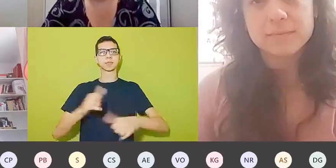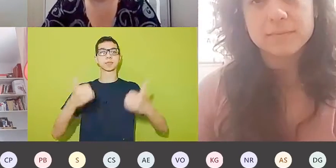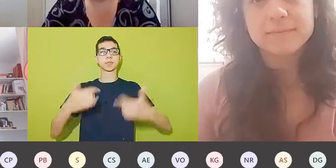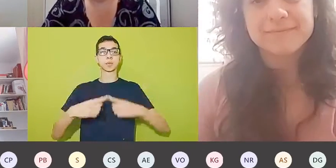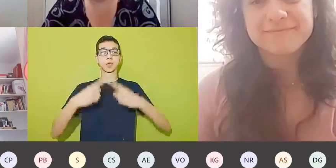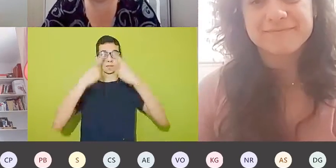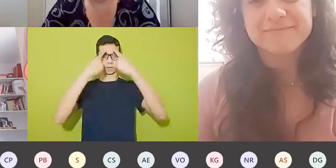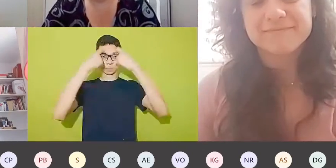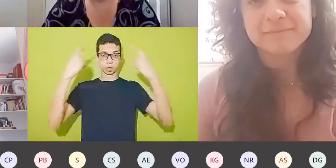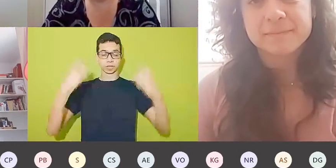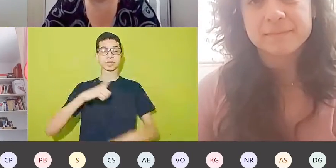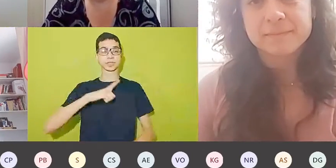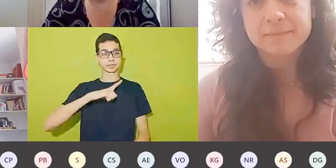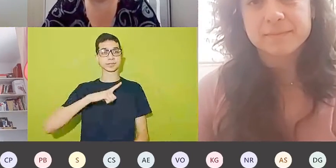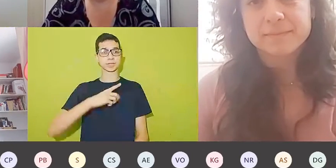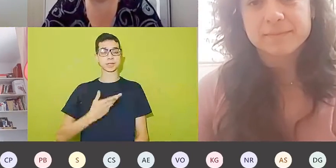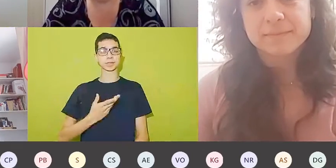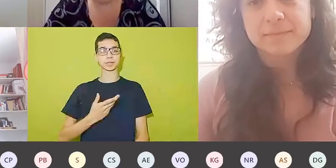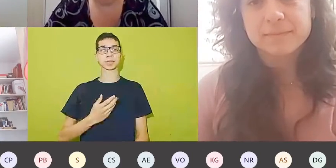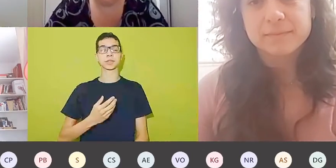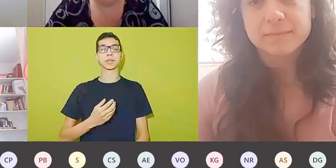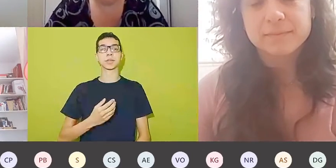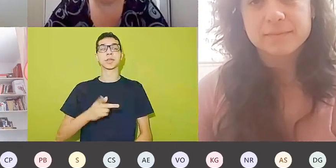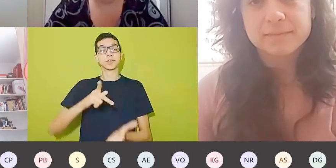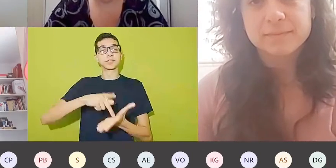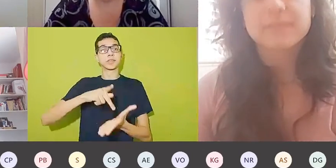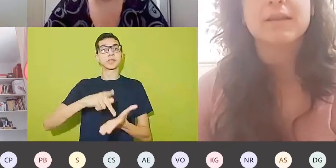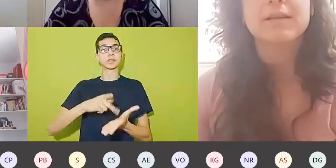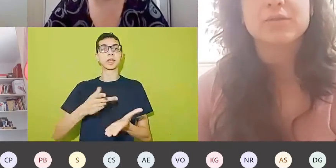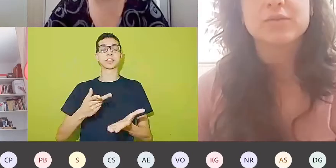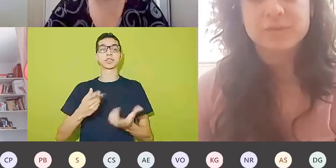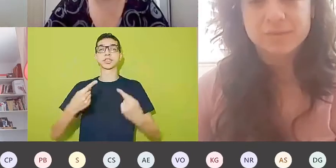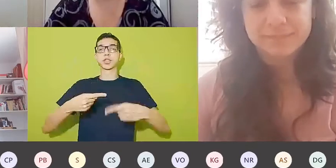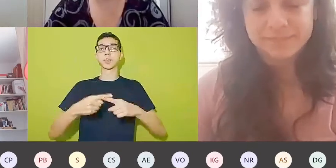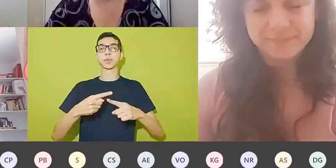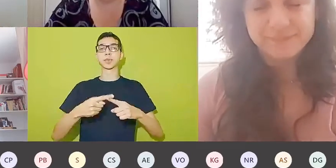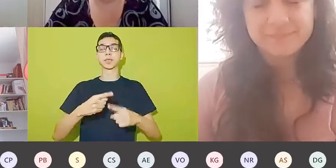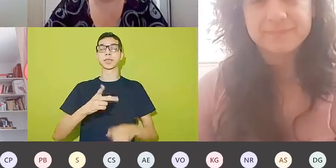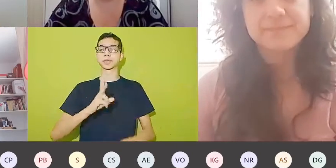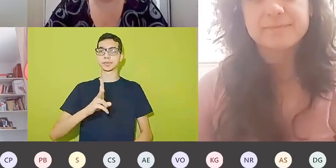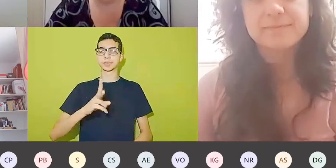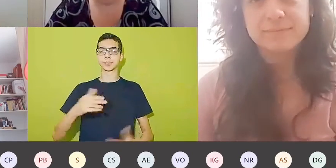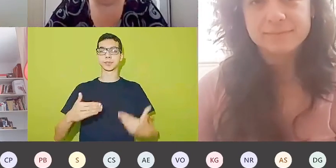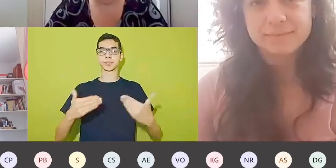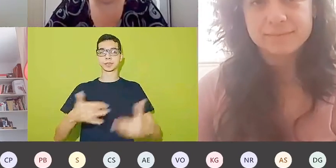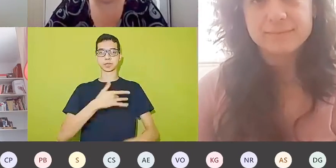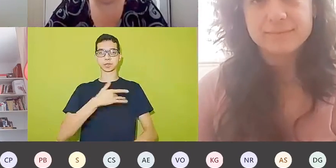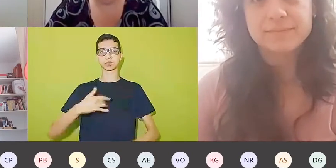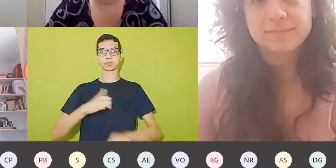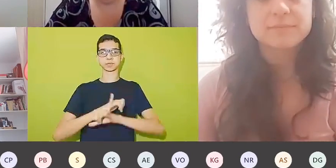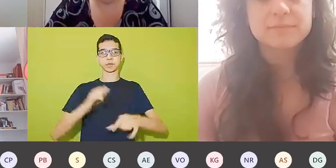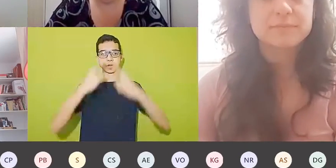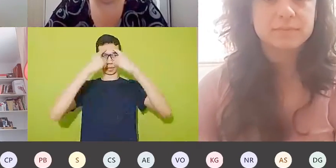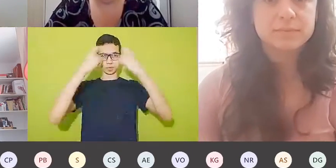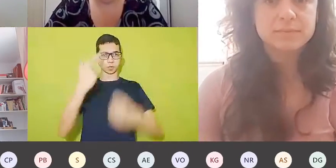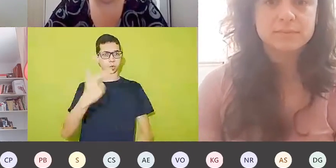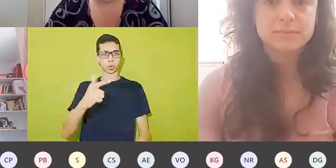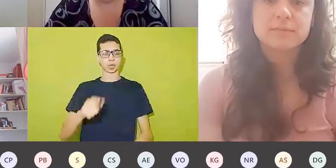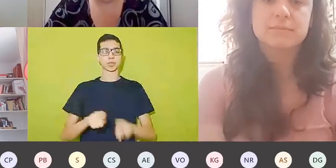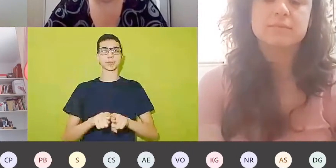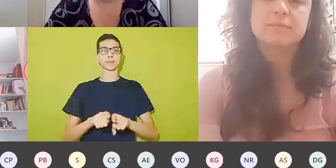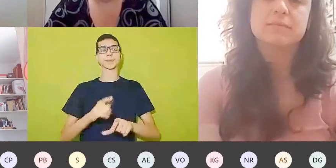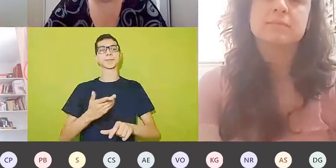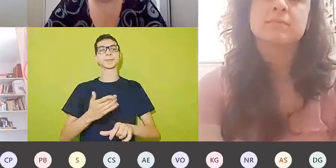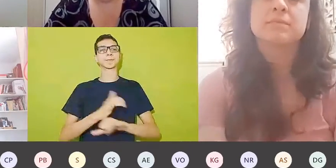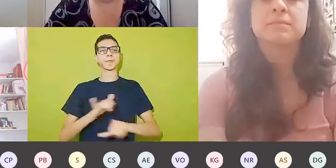obstétrica é um desafio quando o próprio Ministério da Saúde nega a existência dessa violência, nega a existência, né, dessa nomeação e o